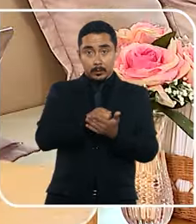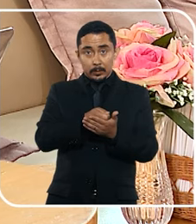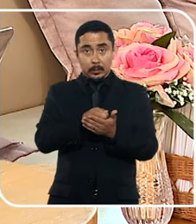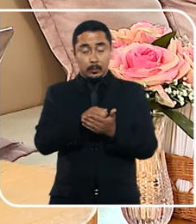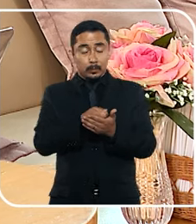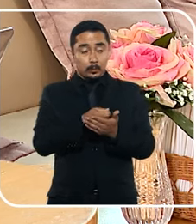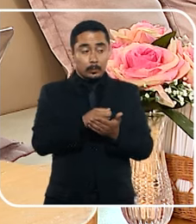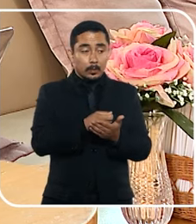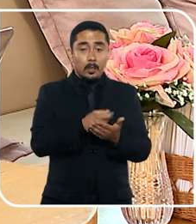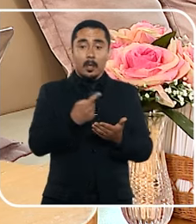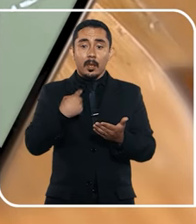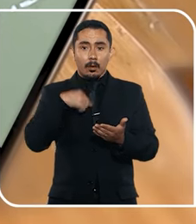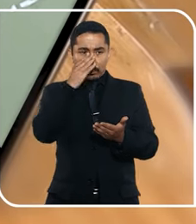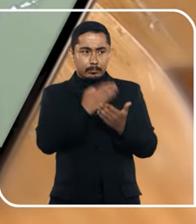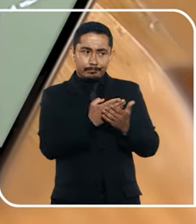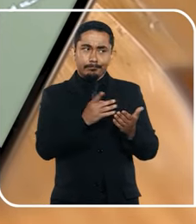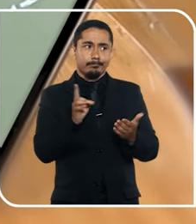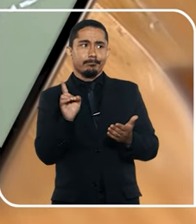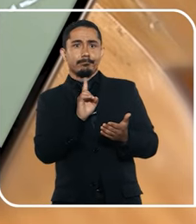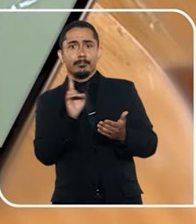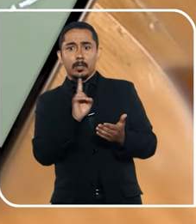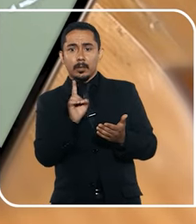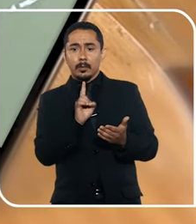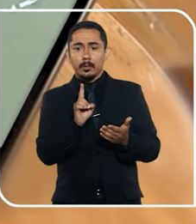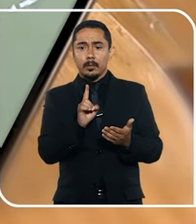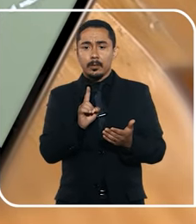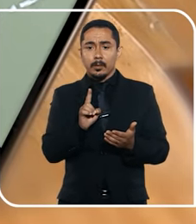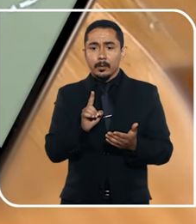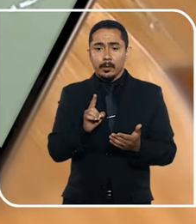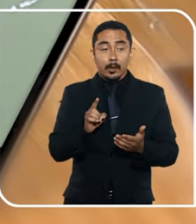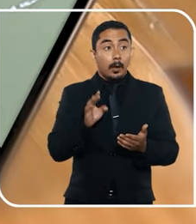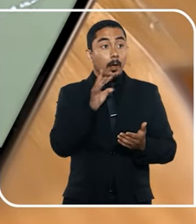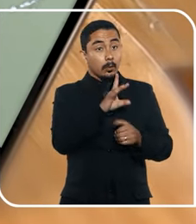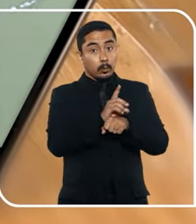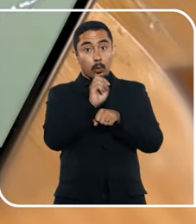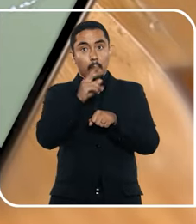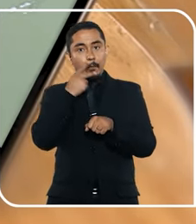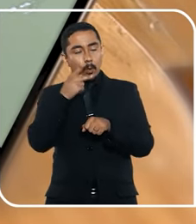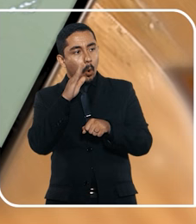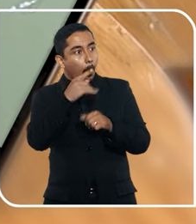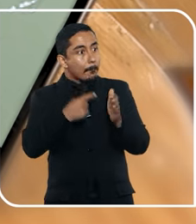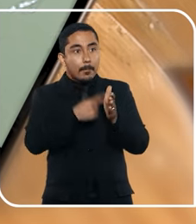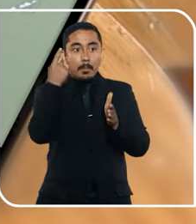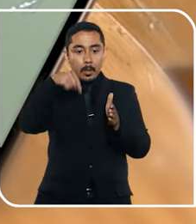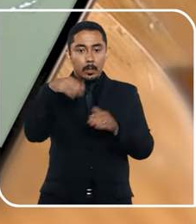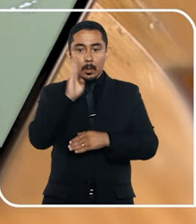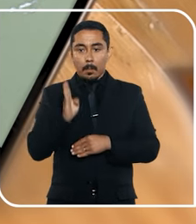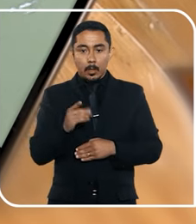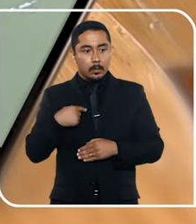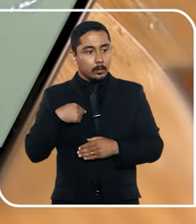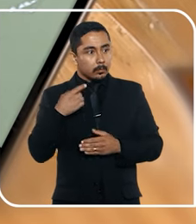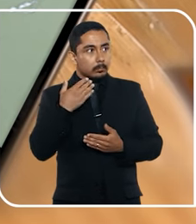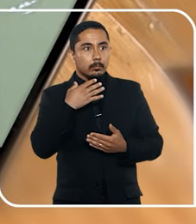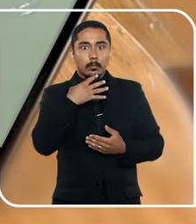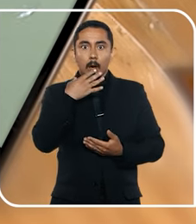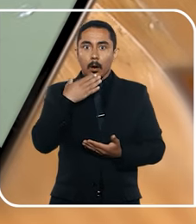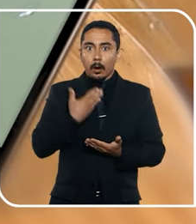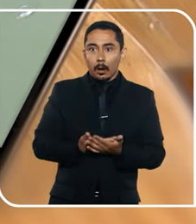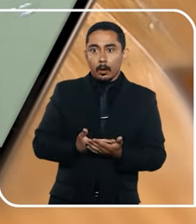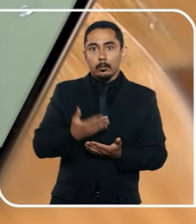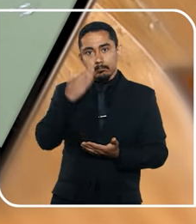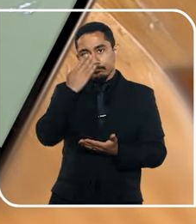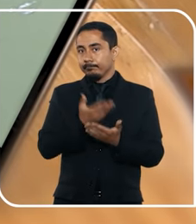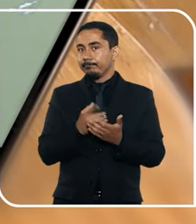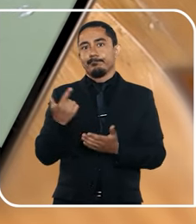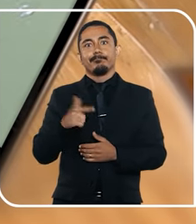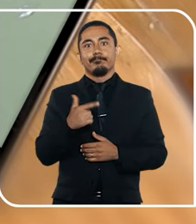Decisão, primeiro que eu não acreditei. Aí o doutor Franco falou: não, ó, foi o primeiro caso no Brasil e tudo mais. Foi a primeira coisa, eu não